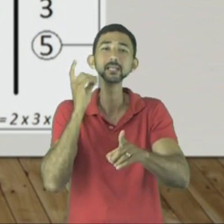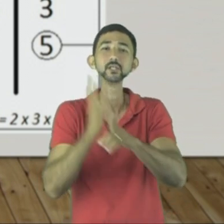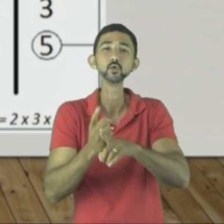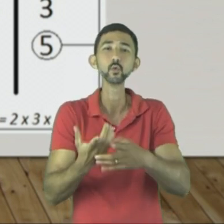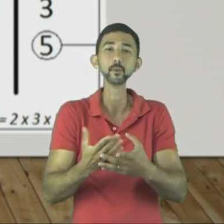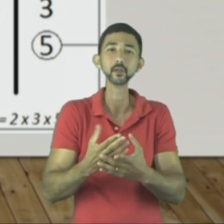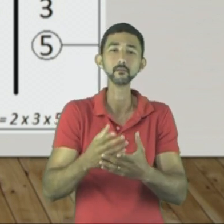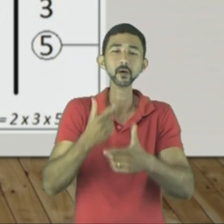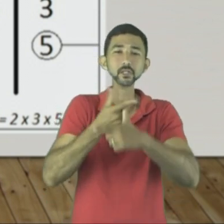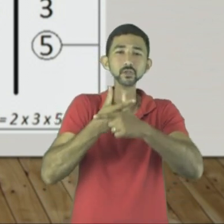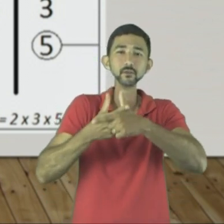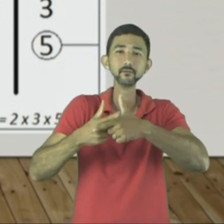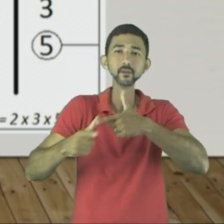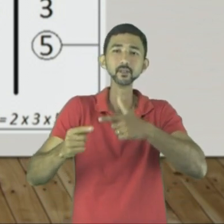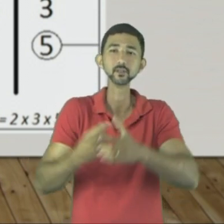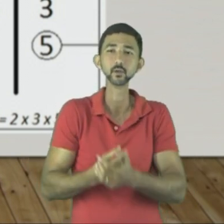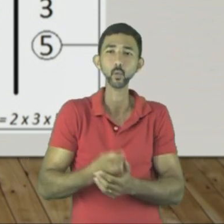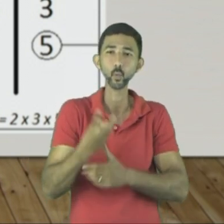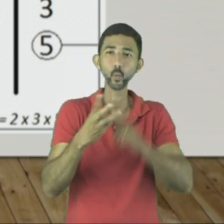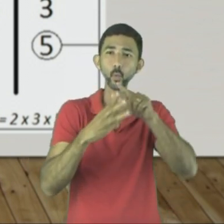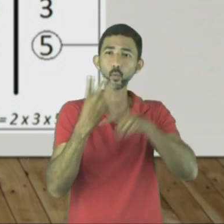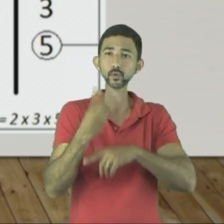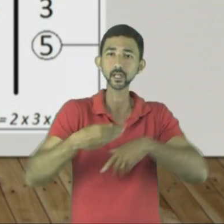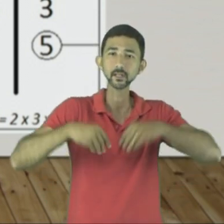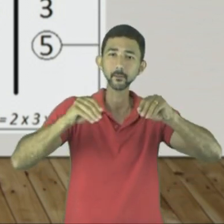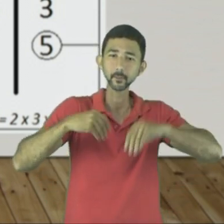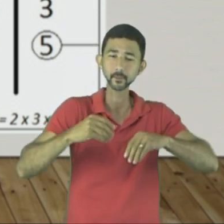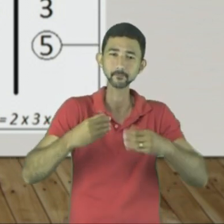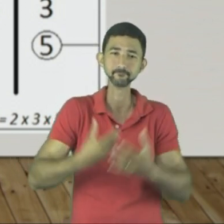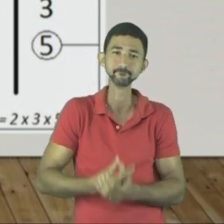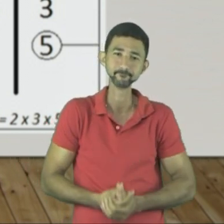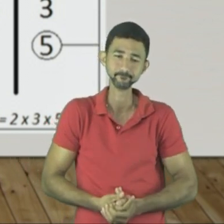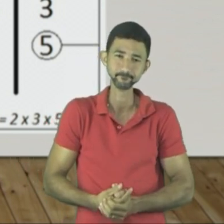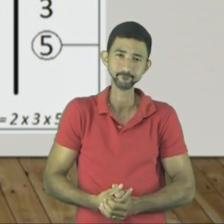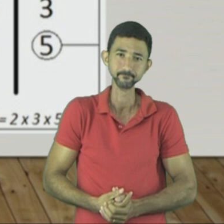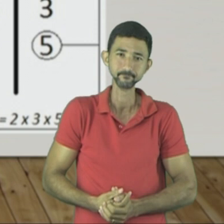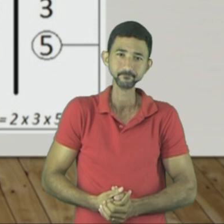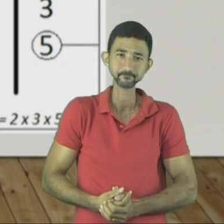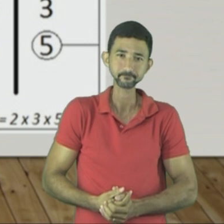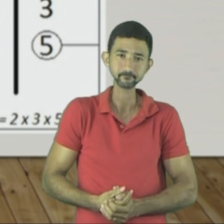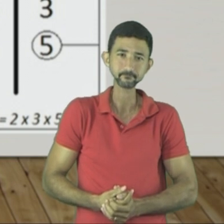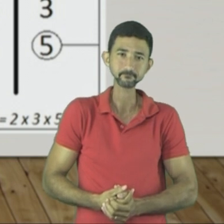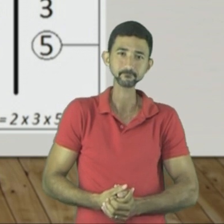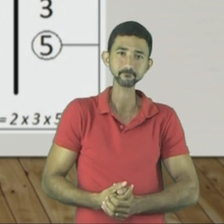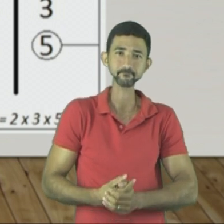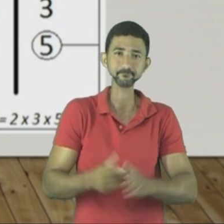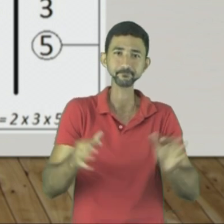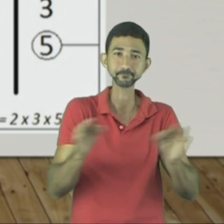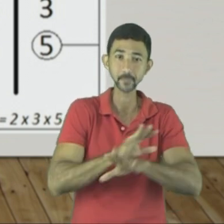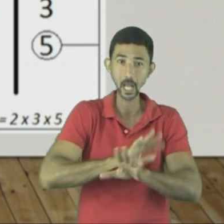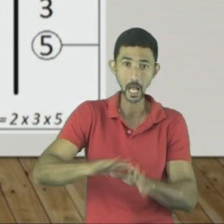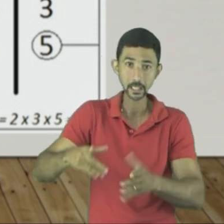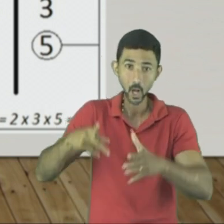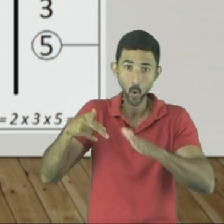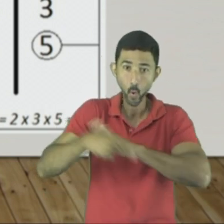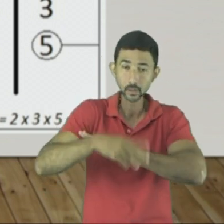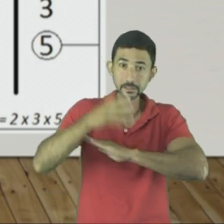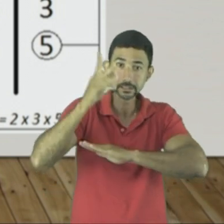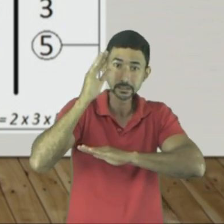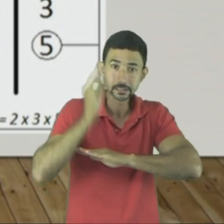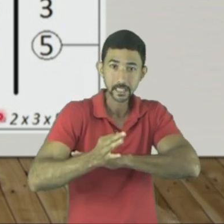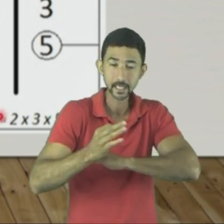que desse para dividir os 3 tipos de tecidos, né? E que não sobrasse nada.